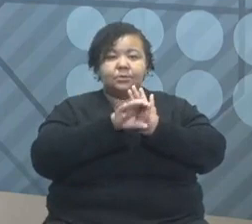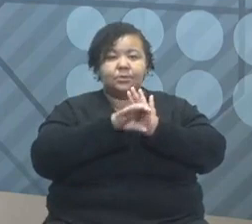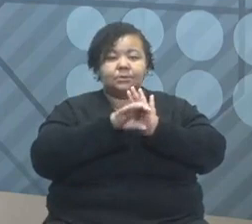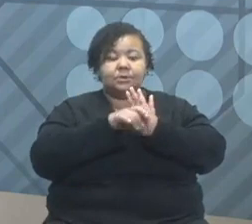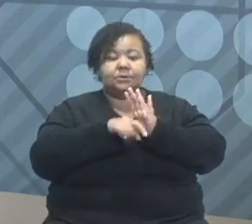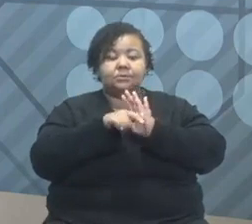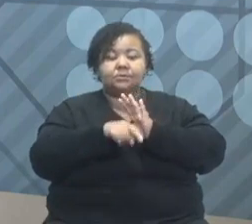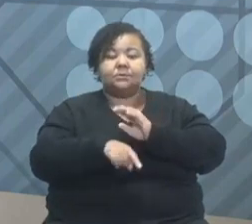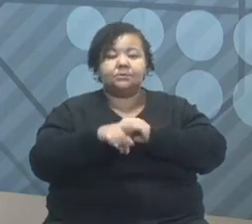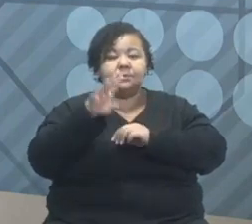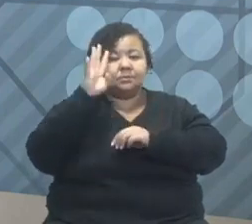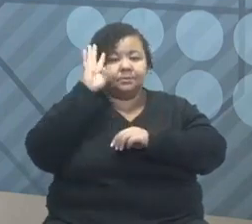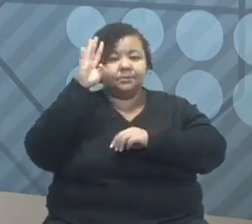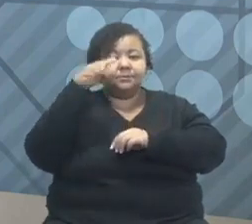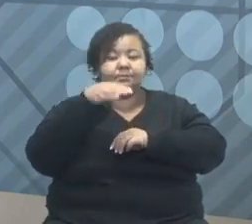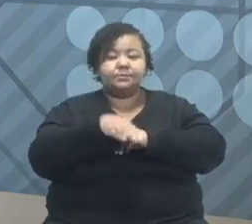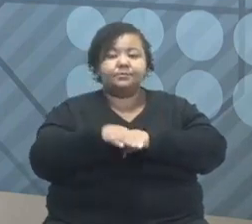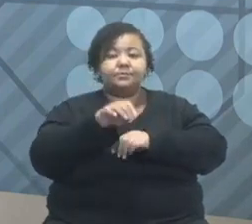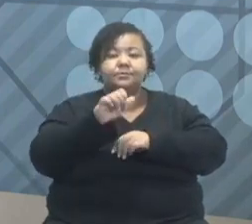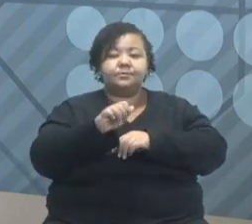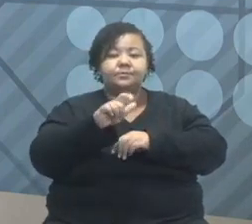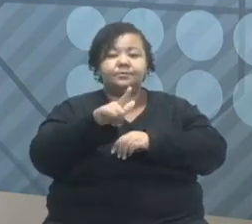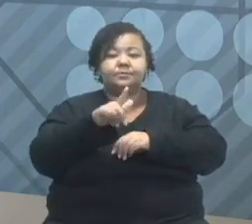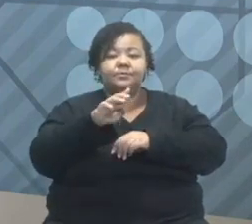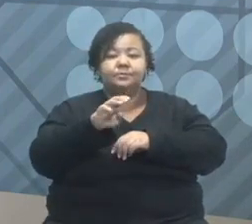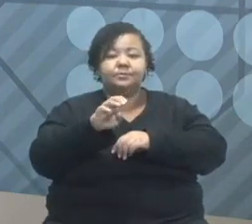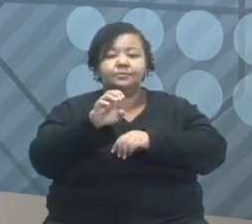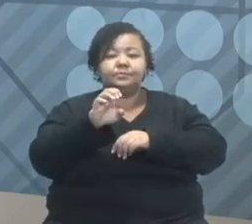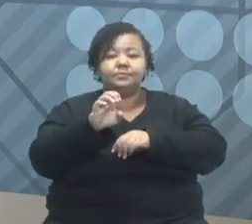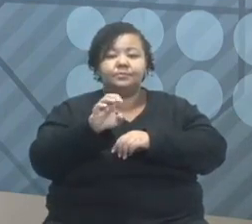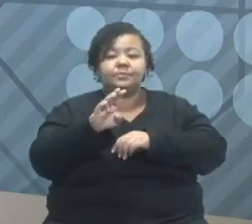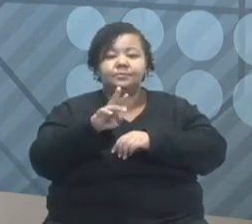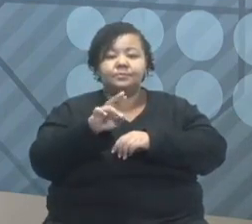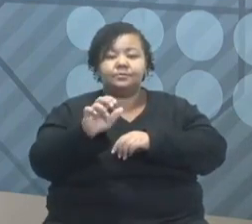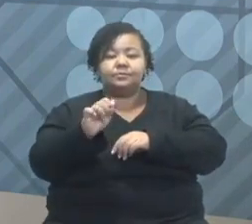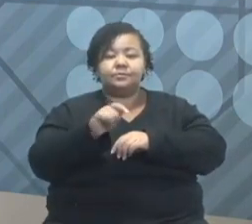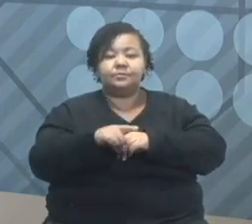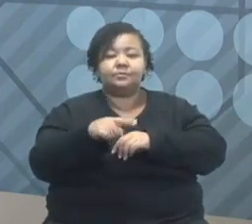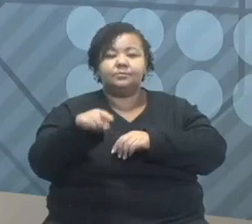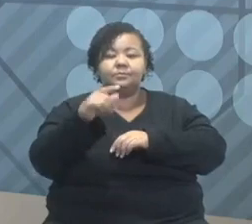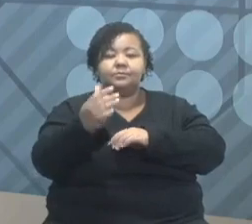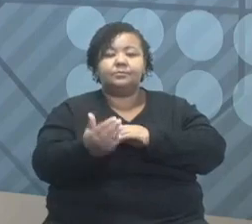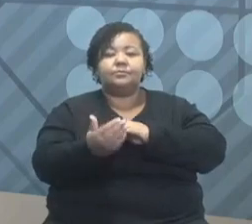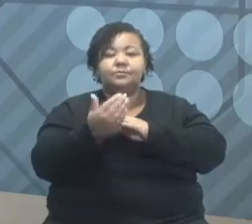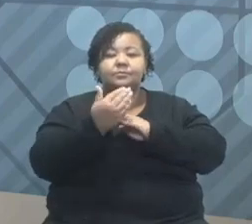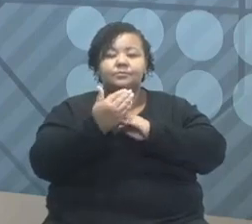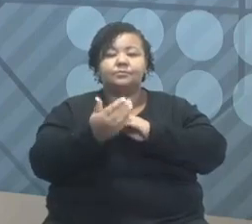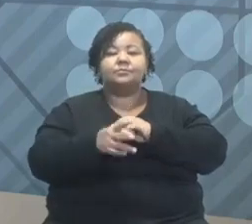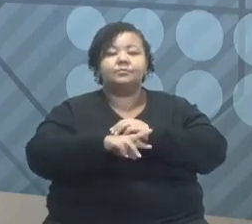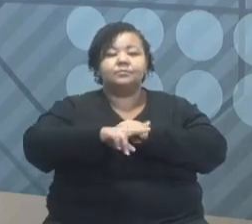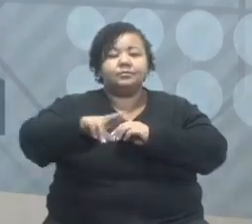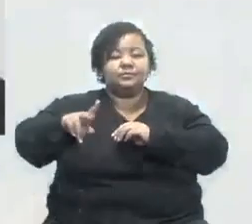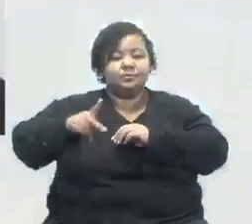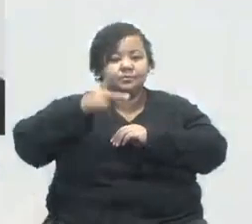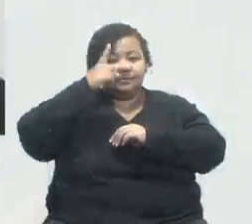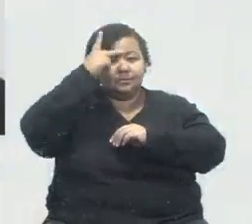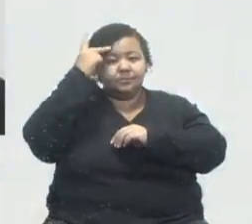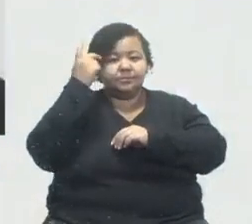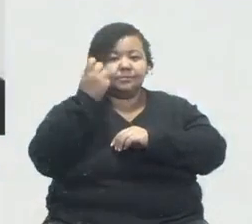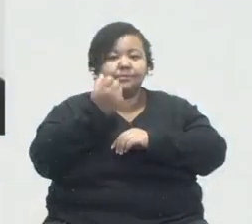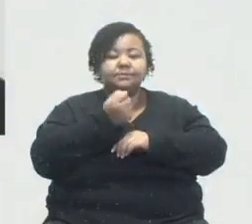ele é fundamental em álgebra linear e no seu desenvolvimento teve a contribuição de vários matemáticos. Vamos